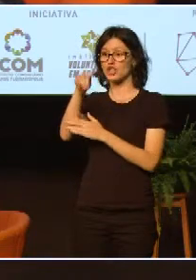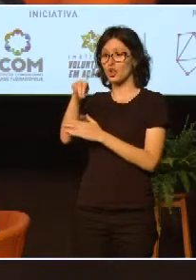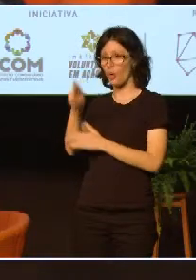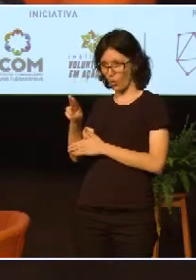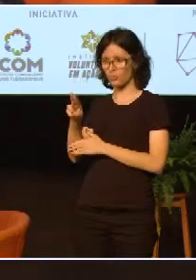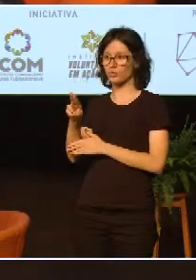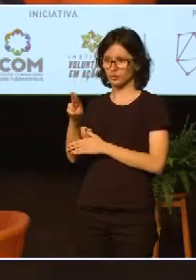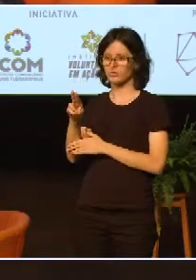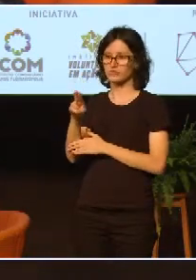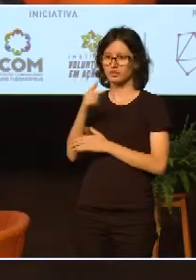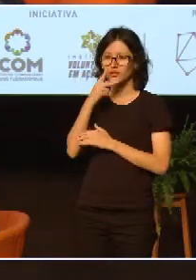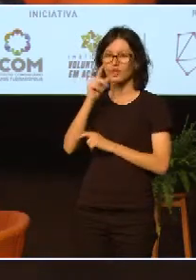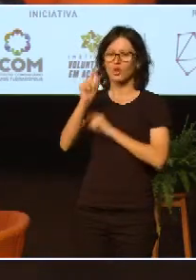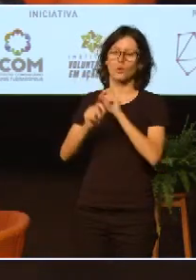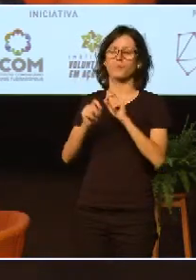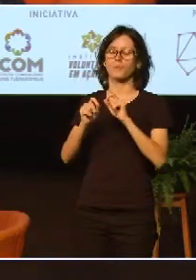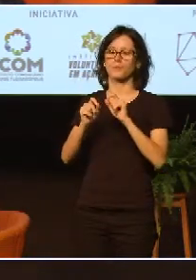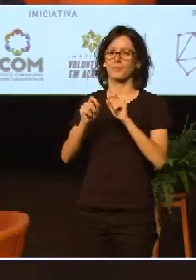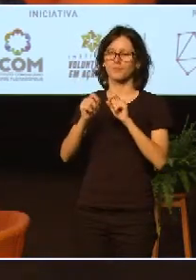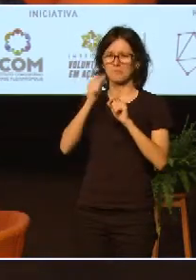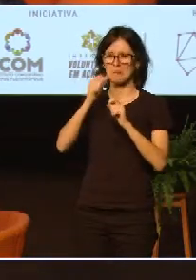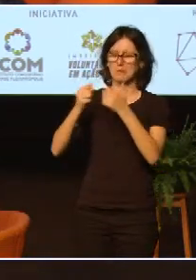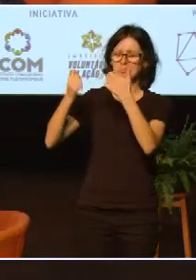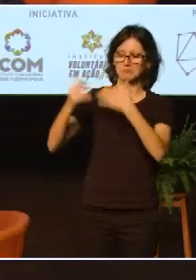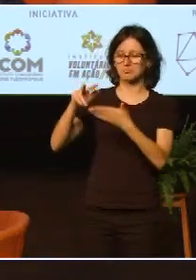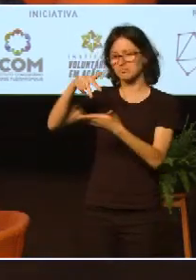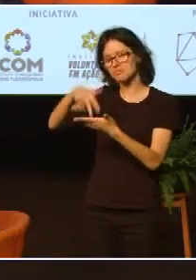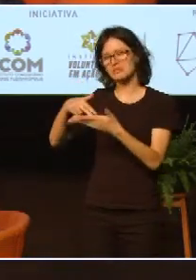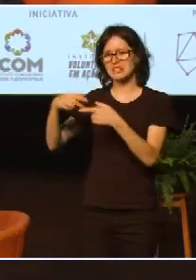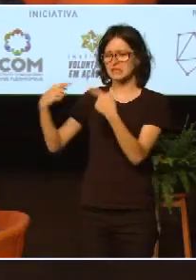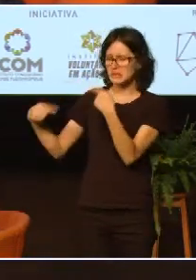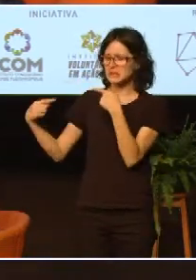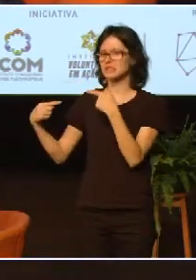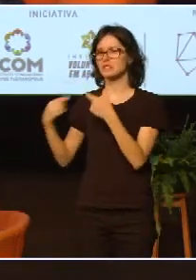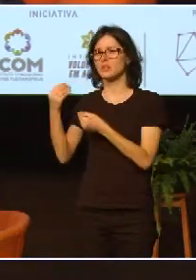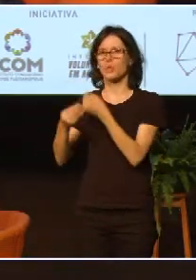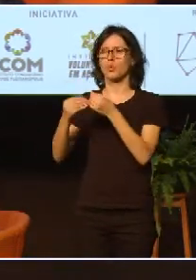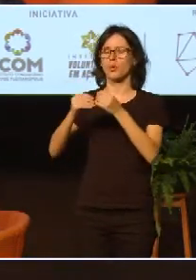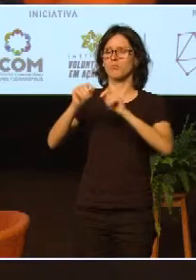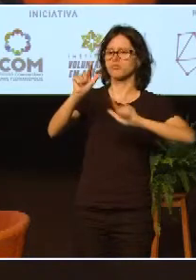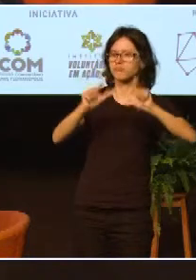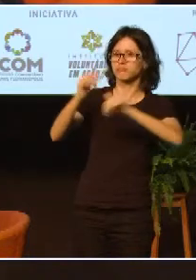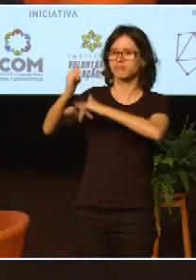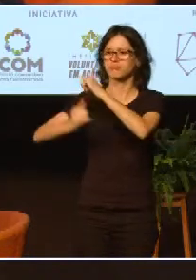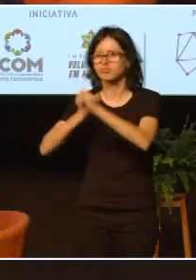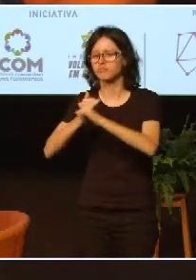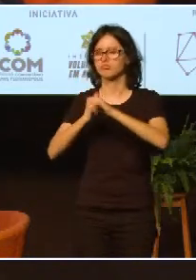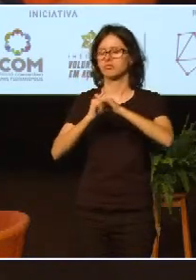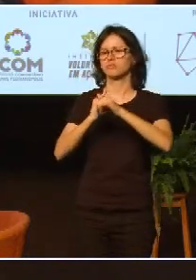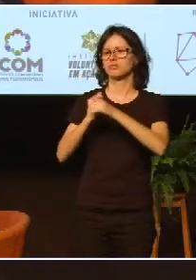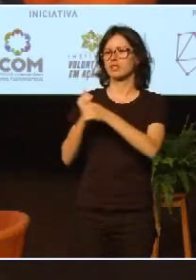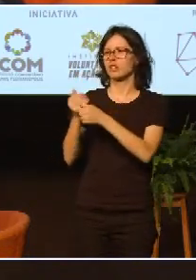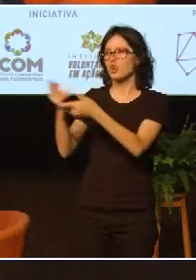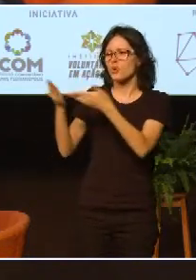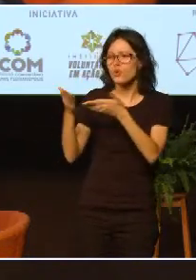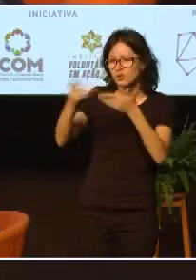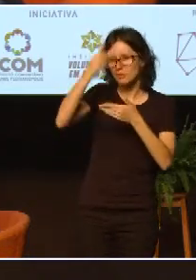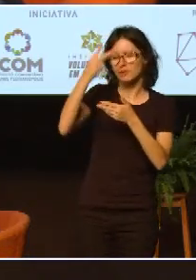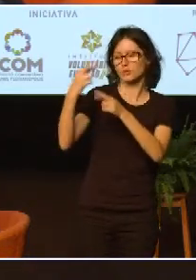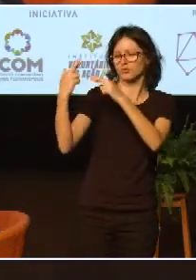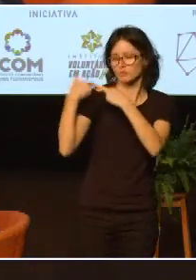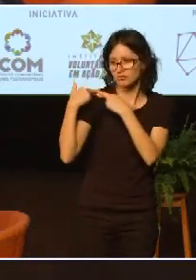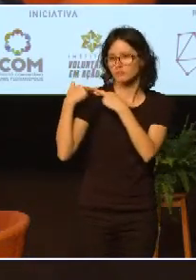da ONU falava assim, enfim, a gente está avançando com essas discussões, com a mídia, trazendo embaixadores, os países estão